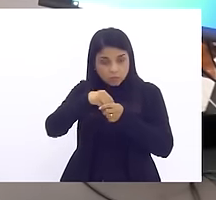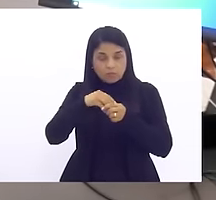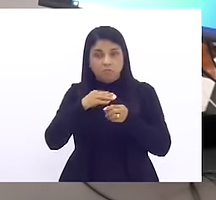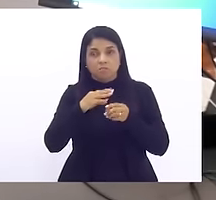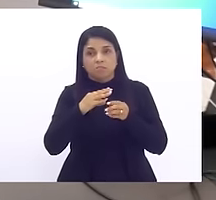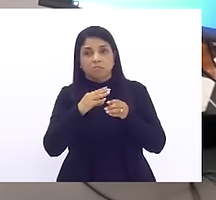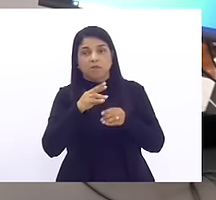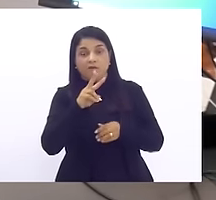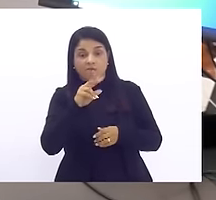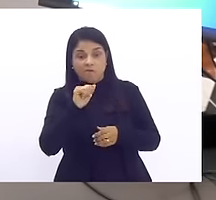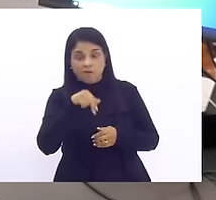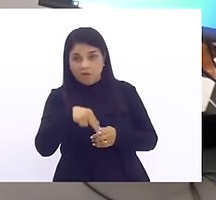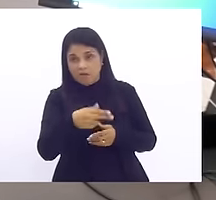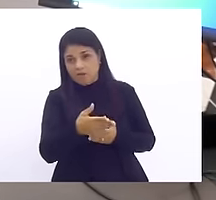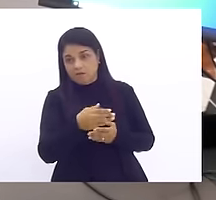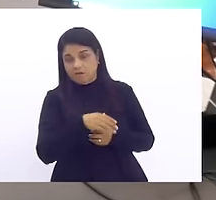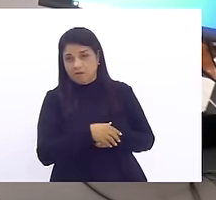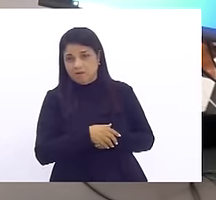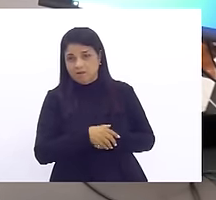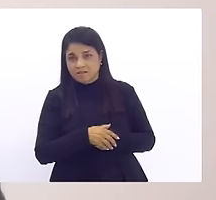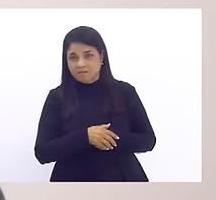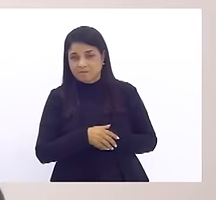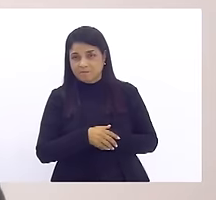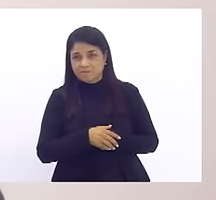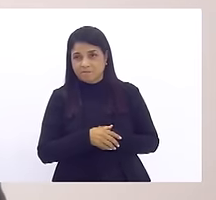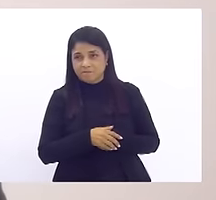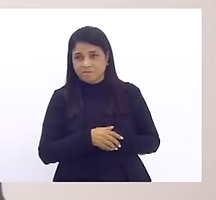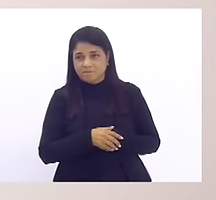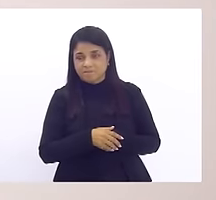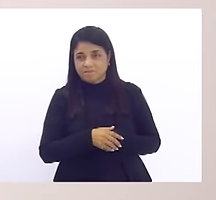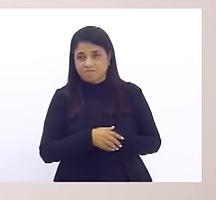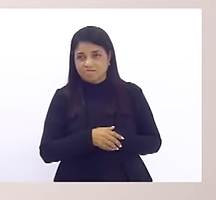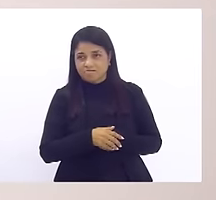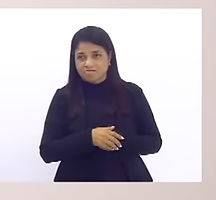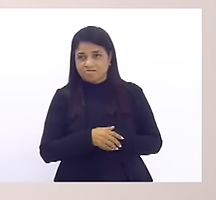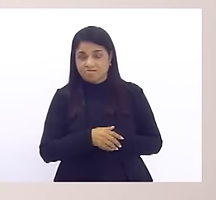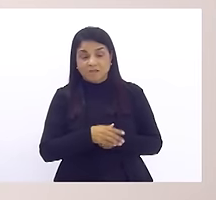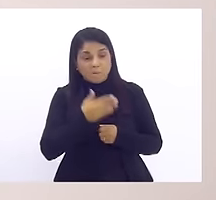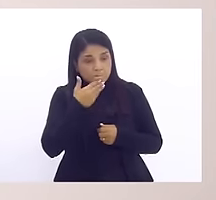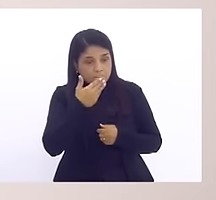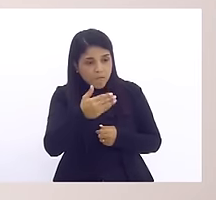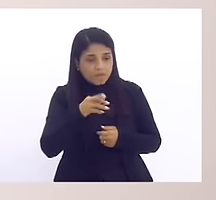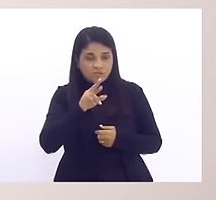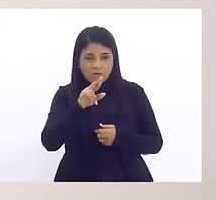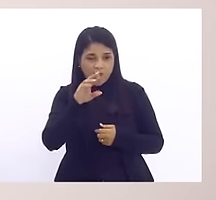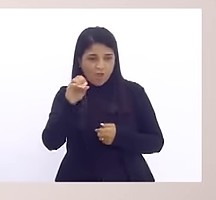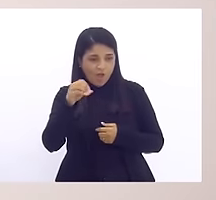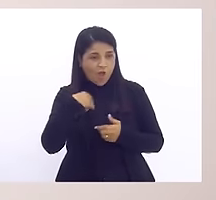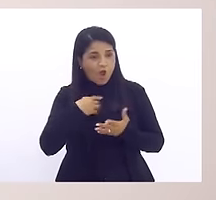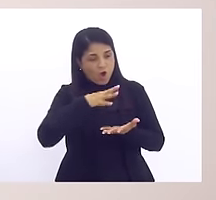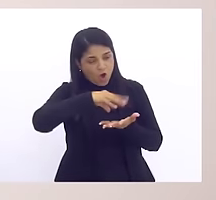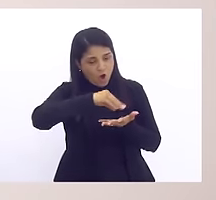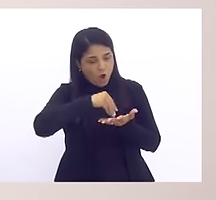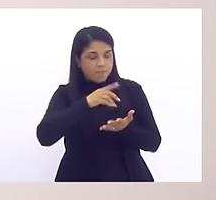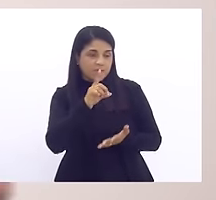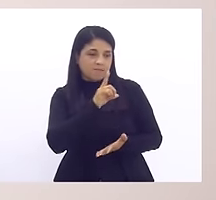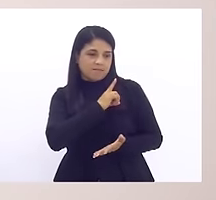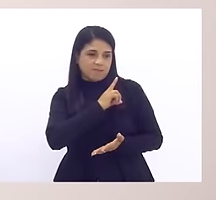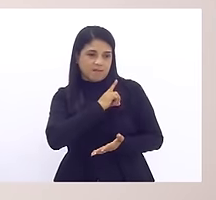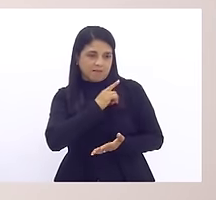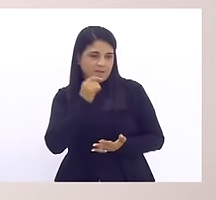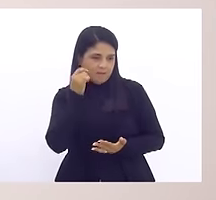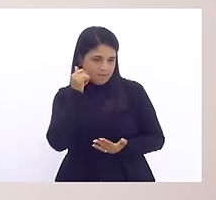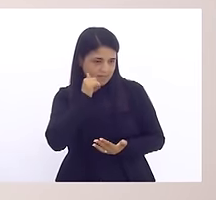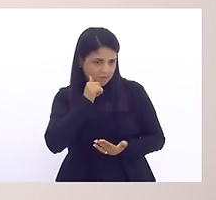disparo do pneu do cara tá escrito no ro pede a cópia a delegada que ela vai te dar Pô você vai saber